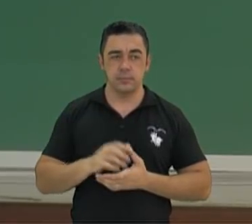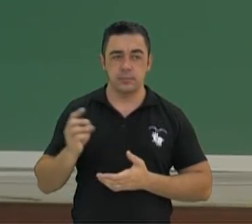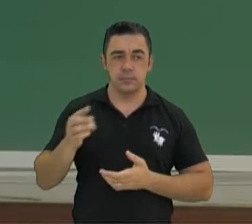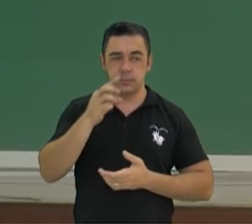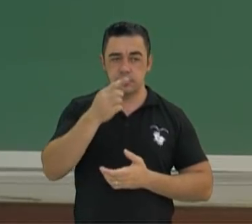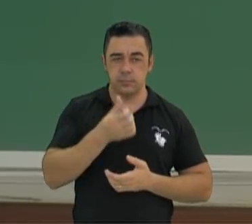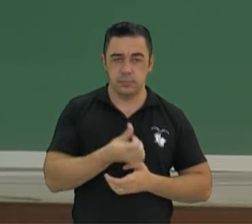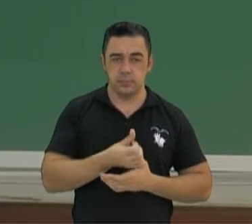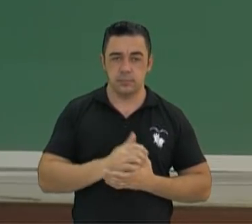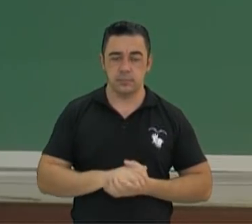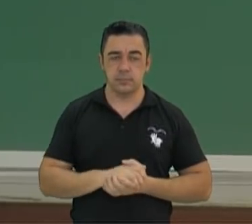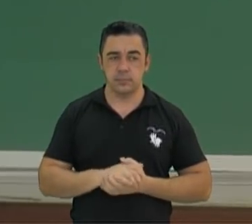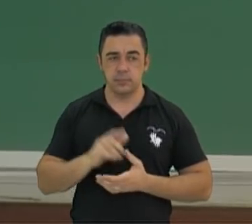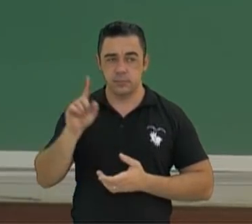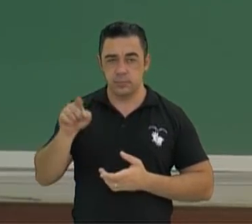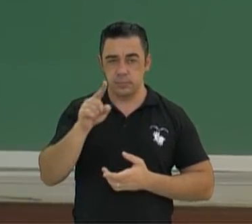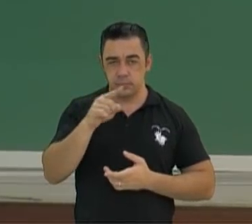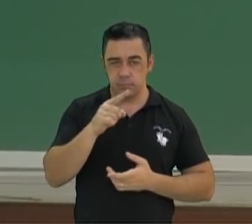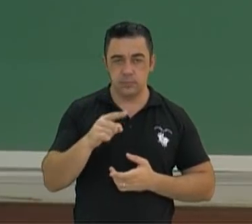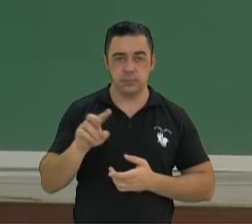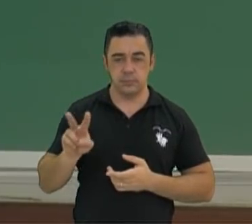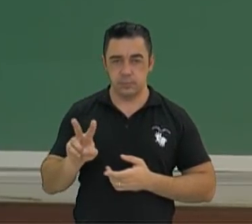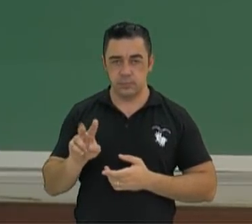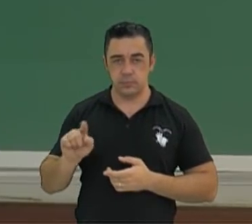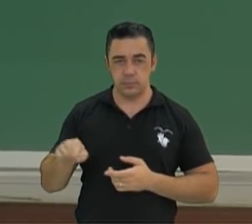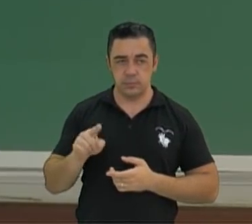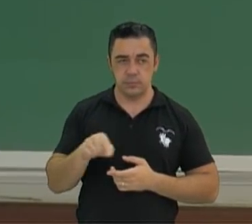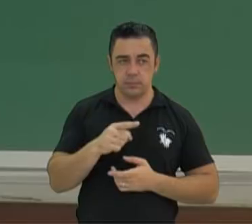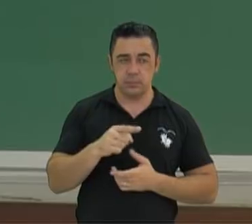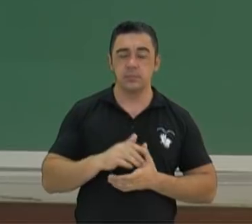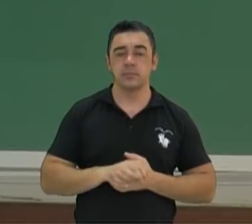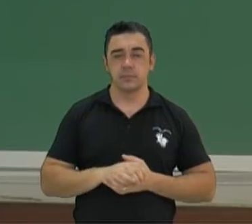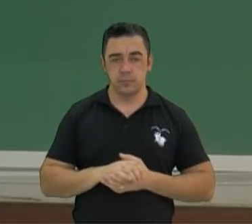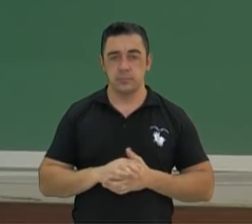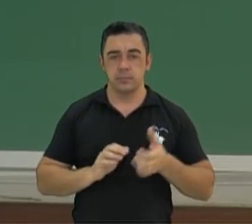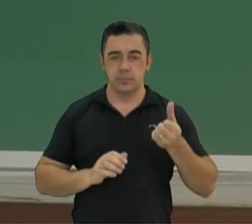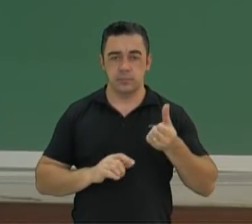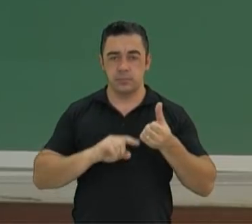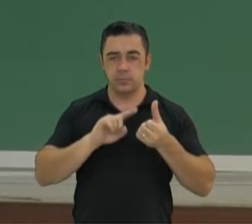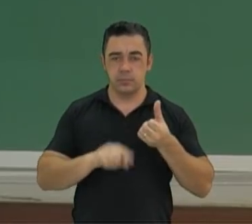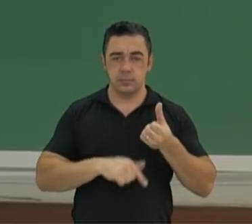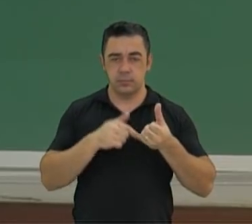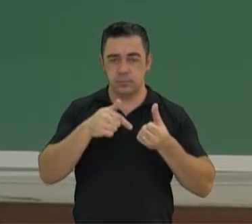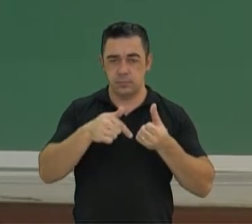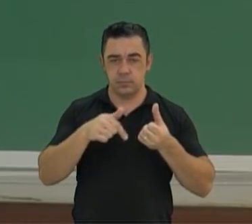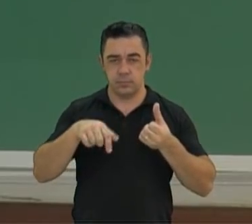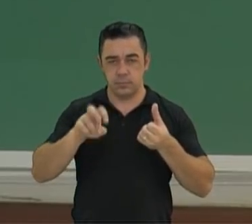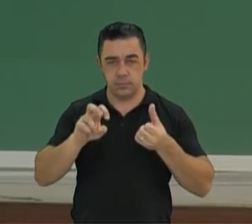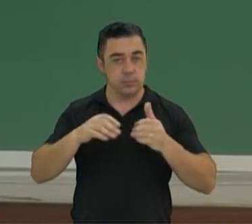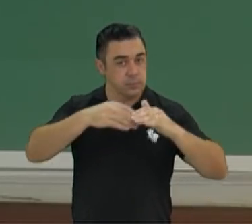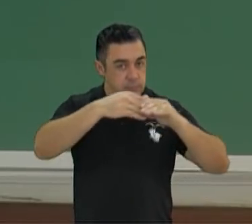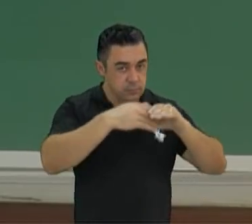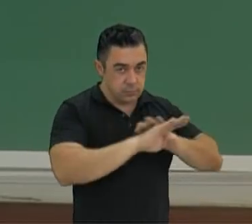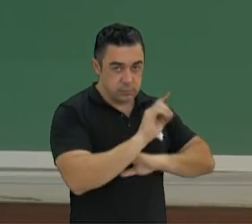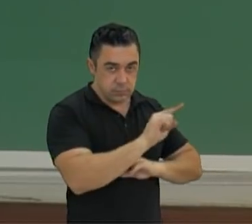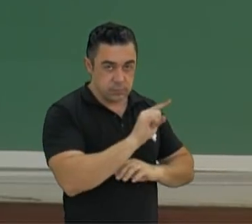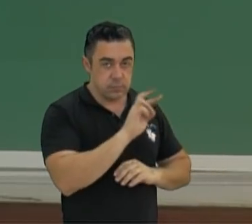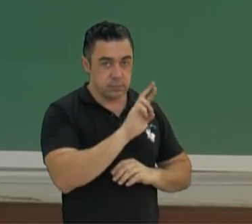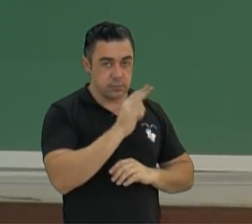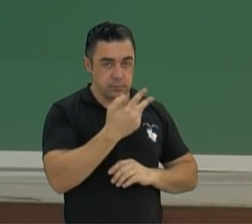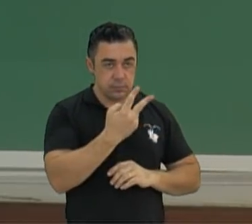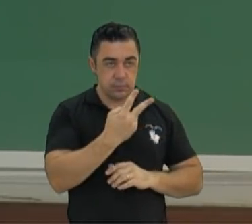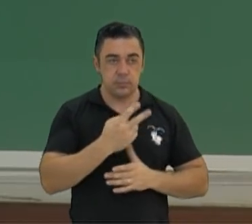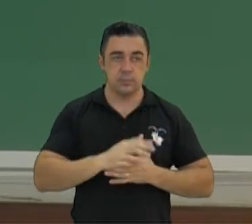2, 6. 2 casas depois da vírgula, 2 casas vai a vírgula. Então, guarda esse valor que a gente vai usar depois,